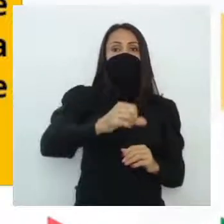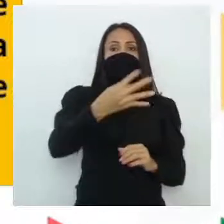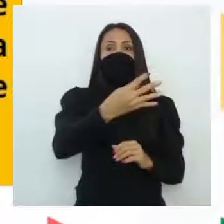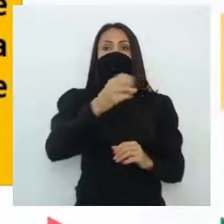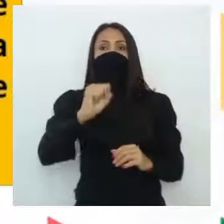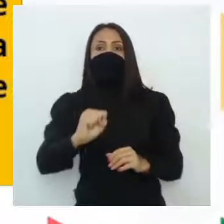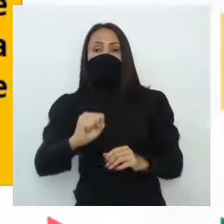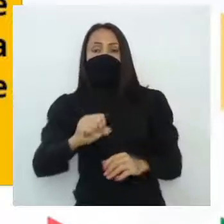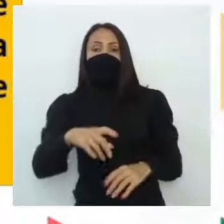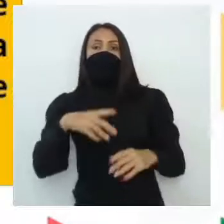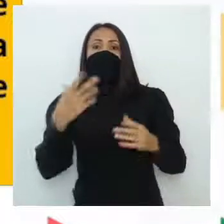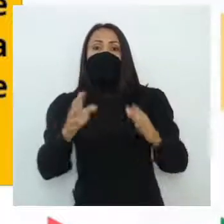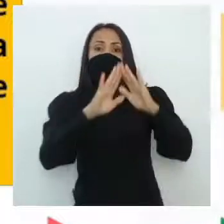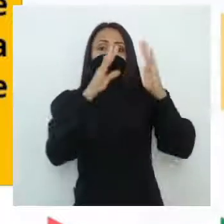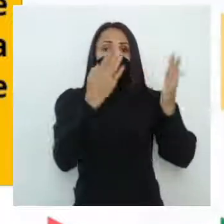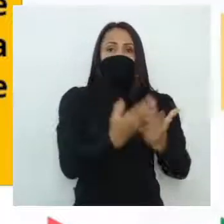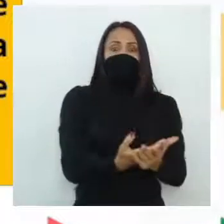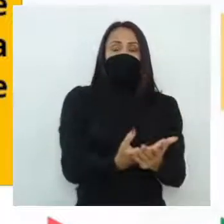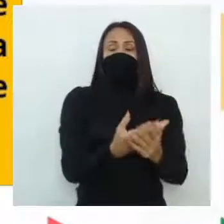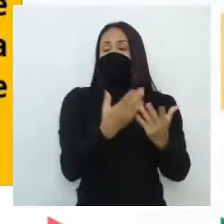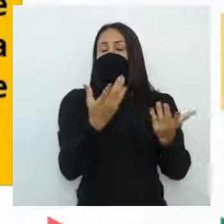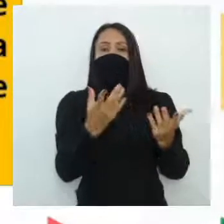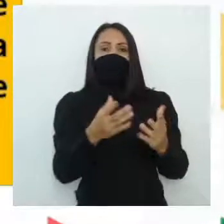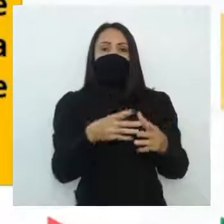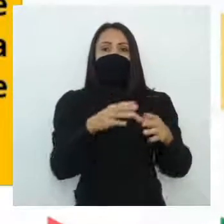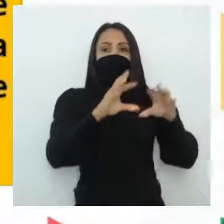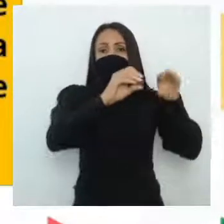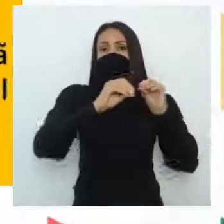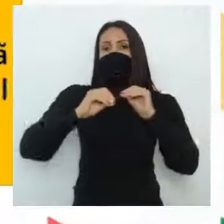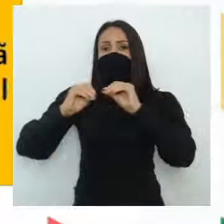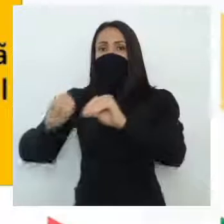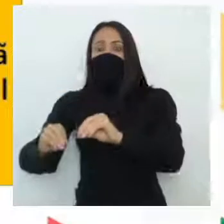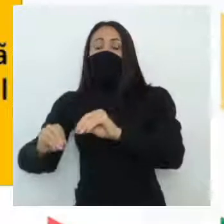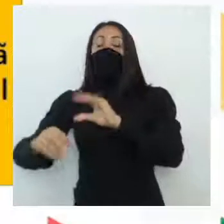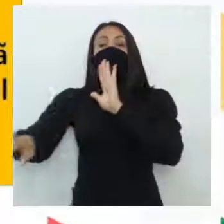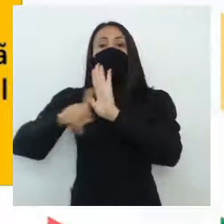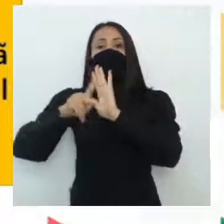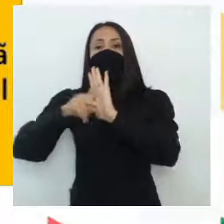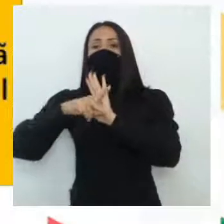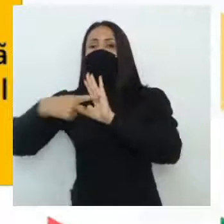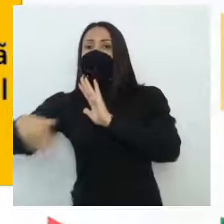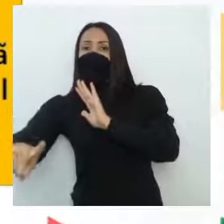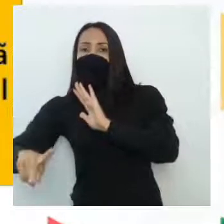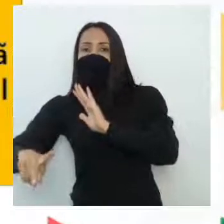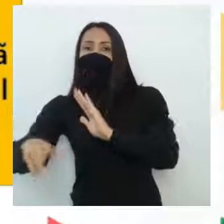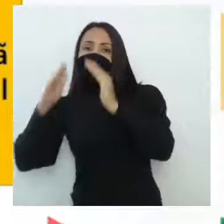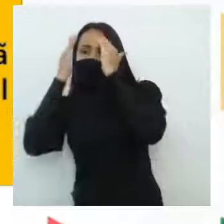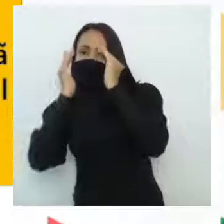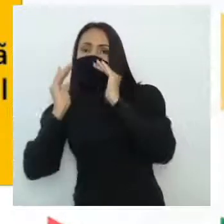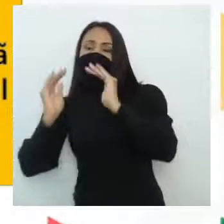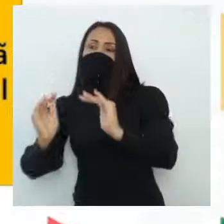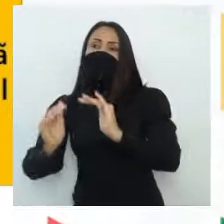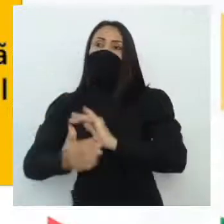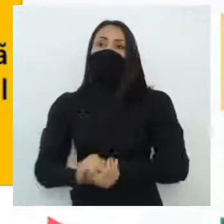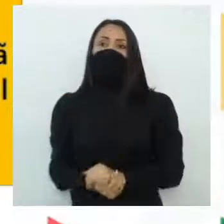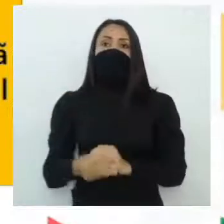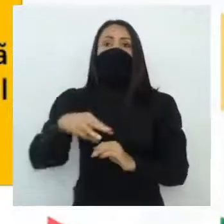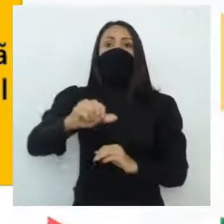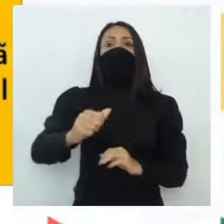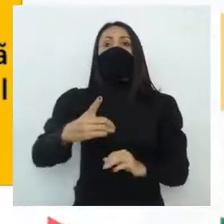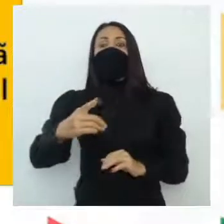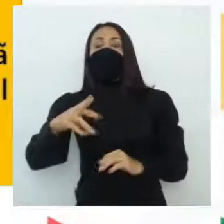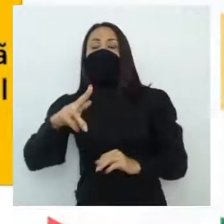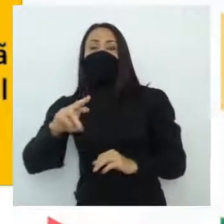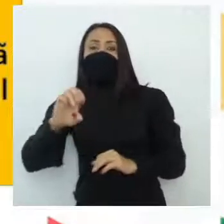de Santa Maria e ela parte para a sua missão. Veja o chamado dela. Madre Teresa dirigiu-se